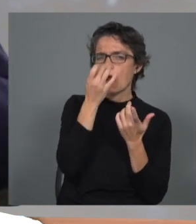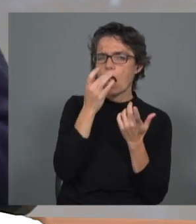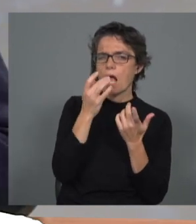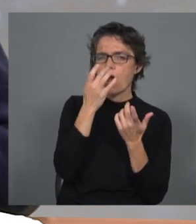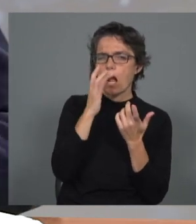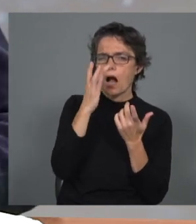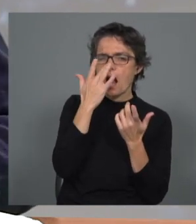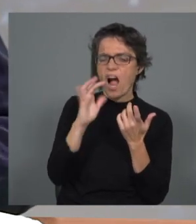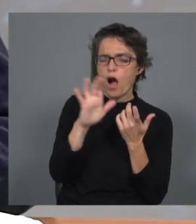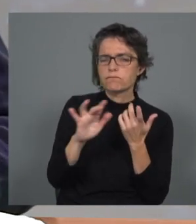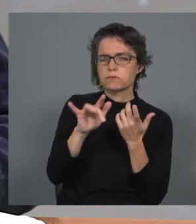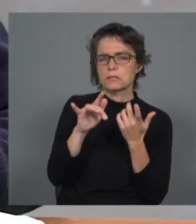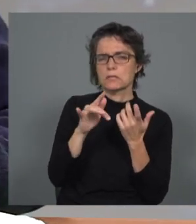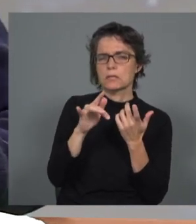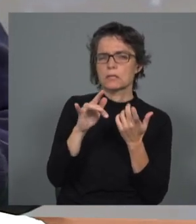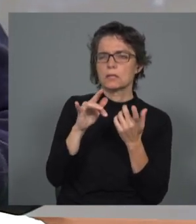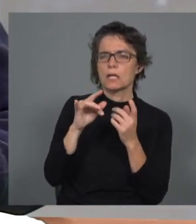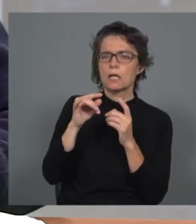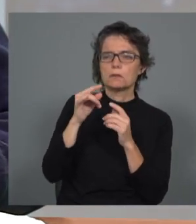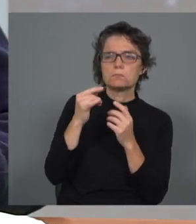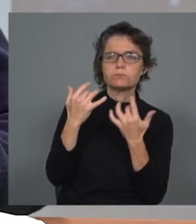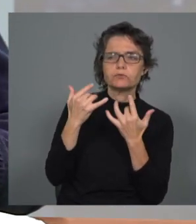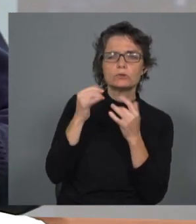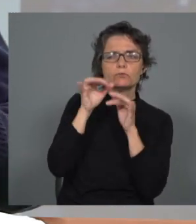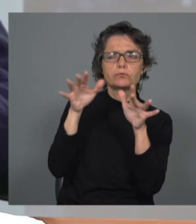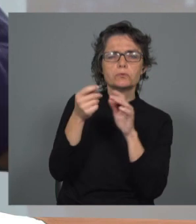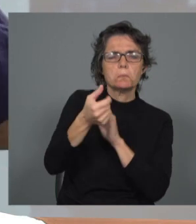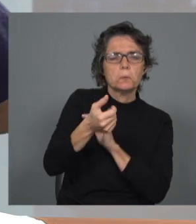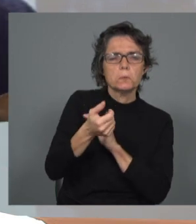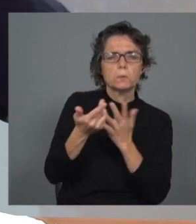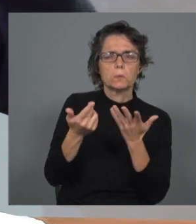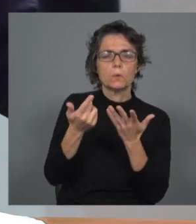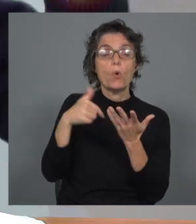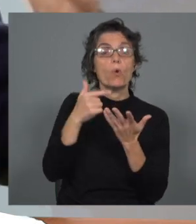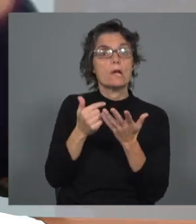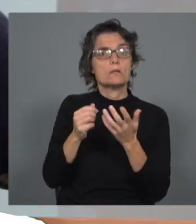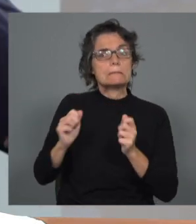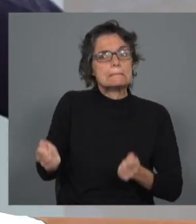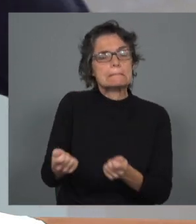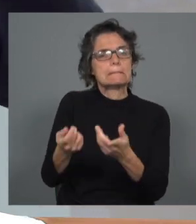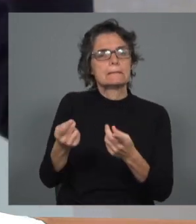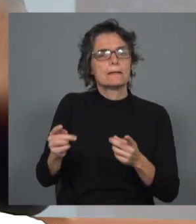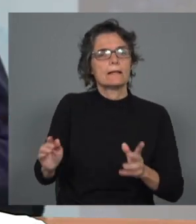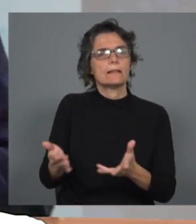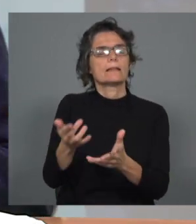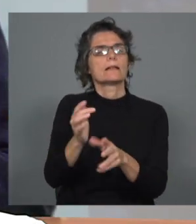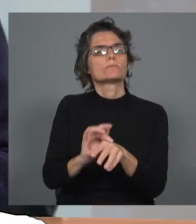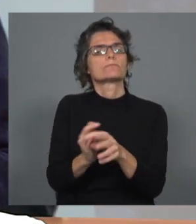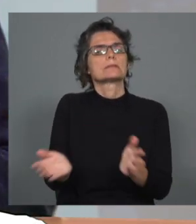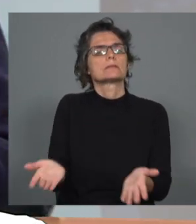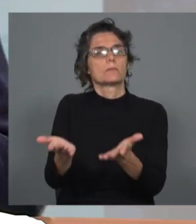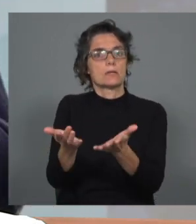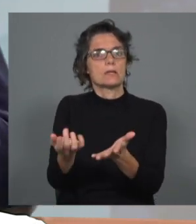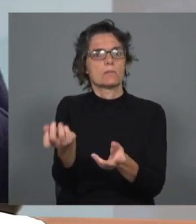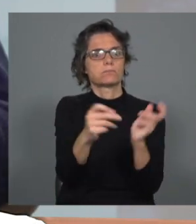ajudar os leitores e o público em geral a tomar consciência daquilo que não estava bem, sobretudo do ponto de vista